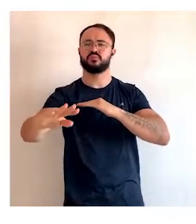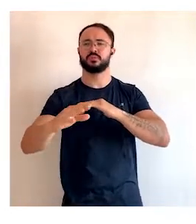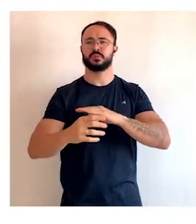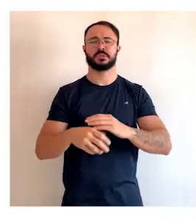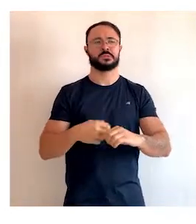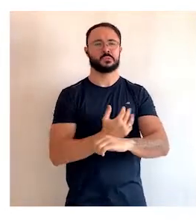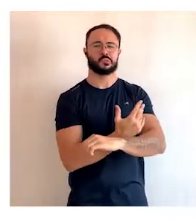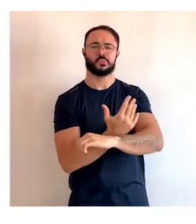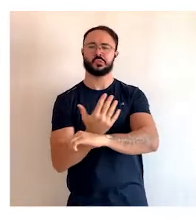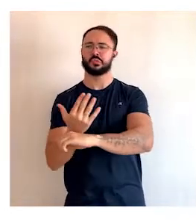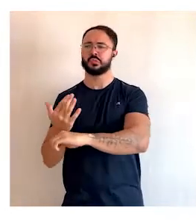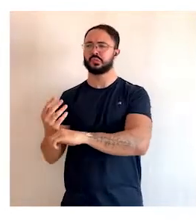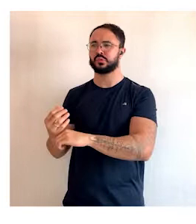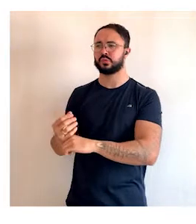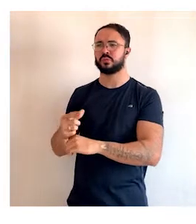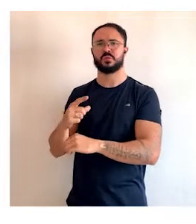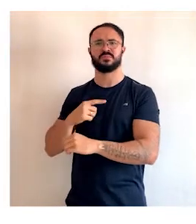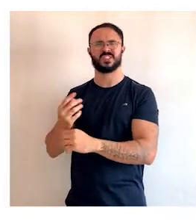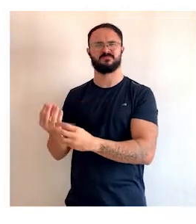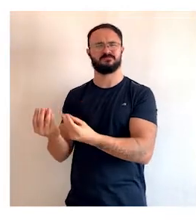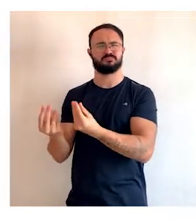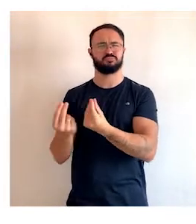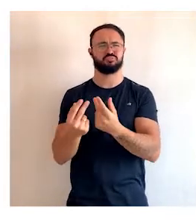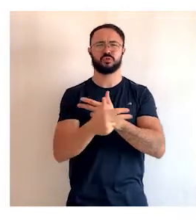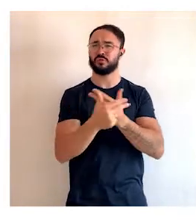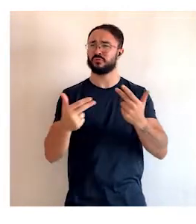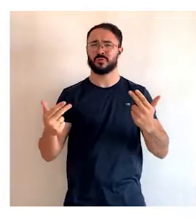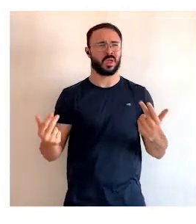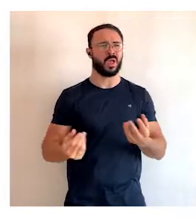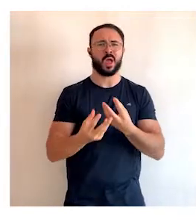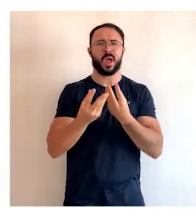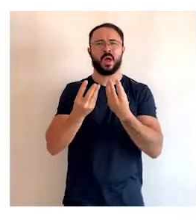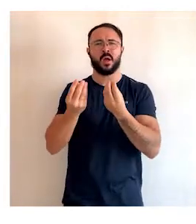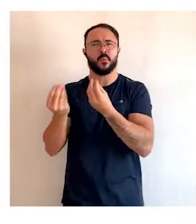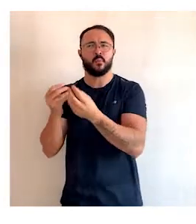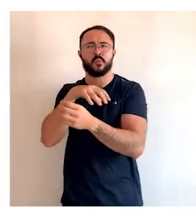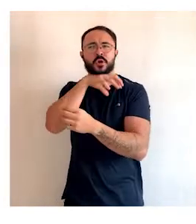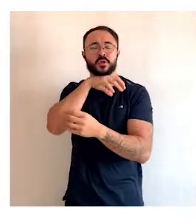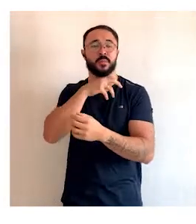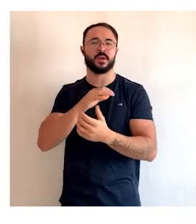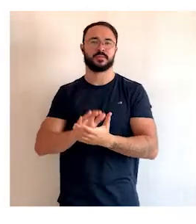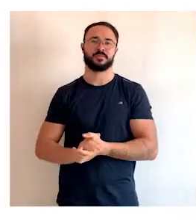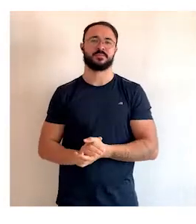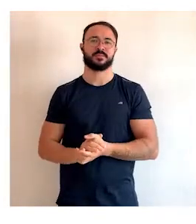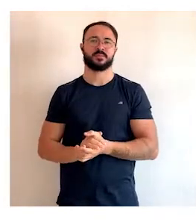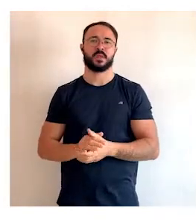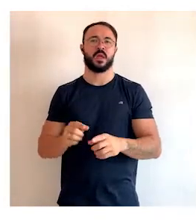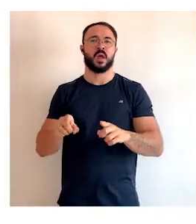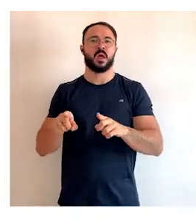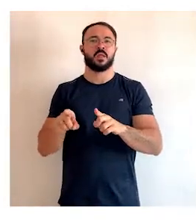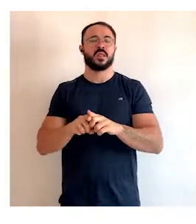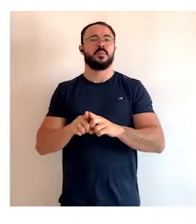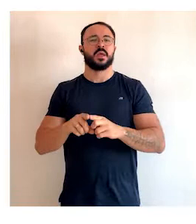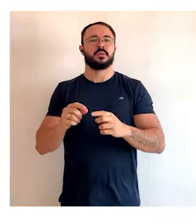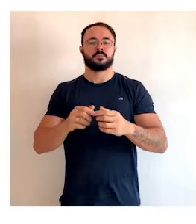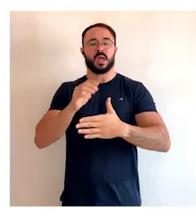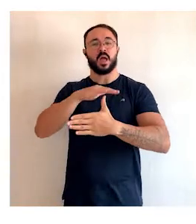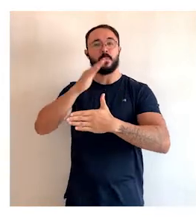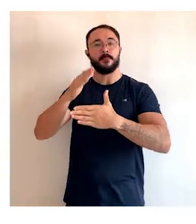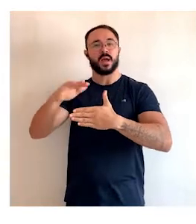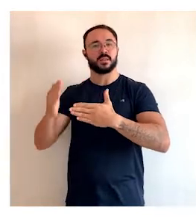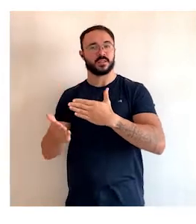muito fértil, então é utilizada também para a criação de animais. Nós também temos a Mata Atlântica. Ela vai do